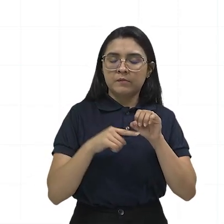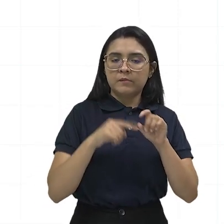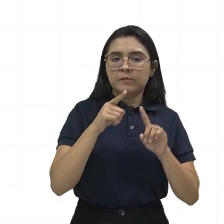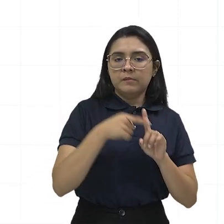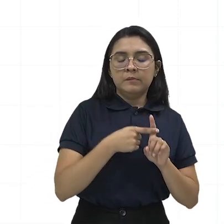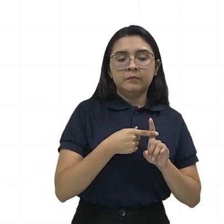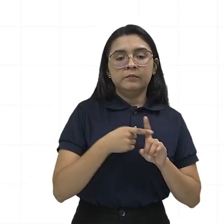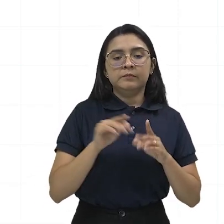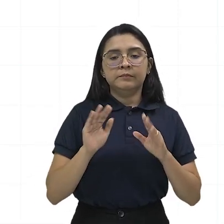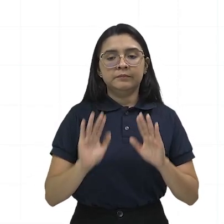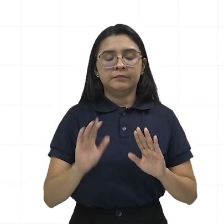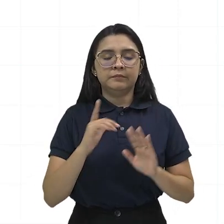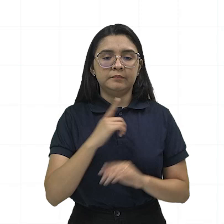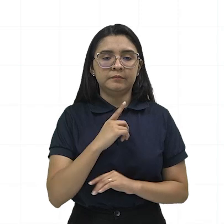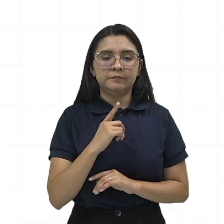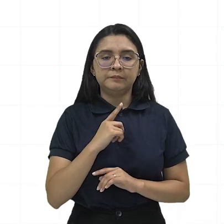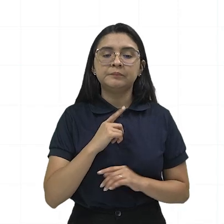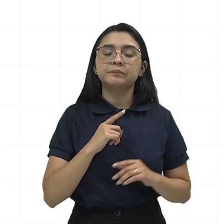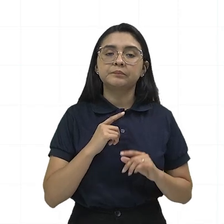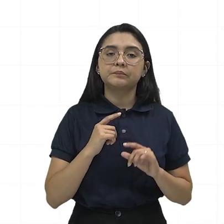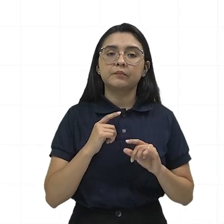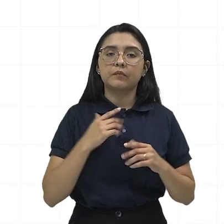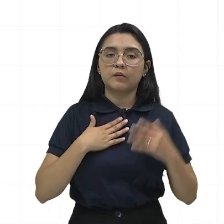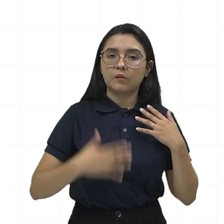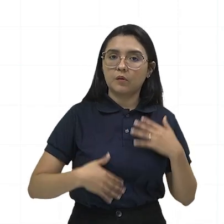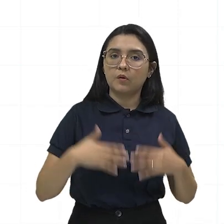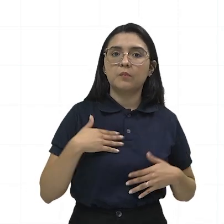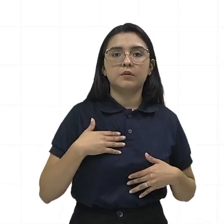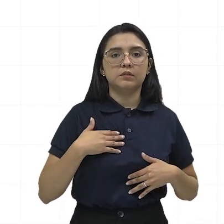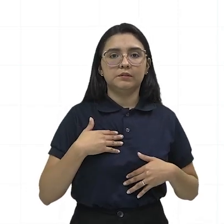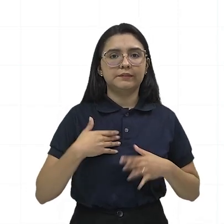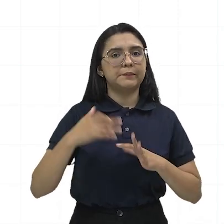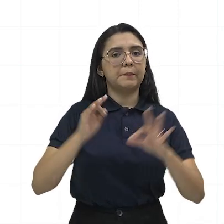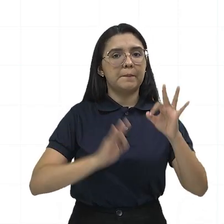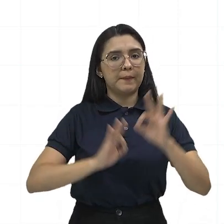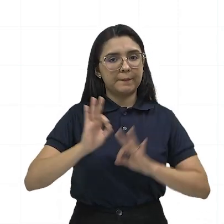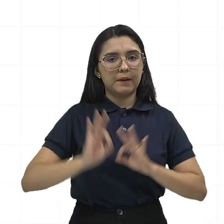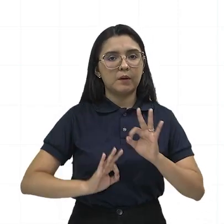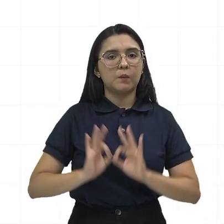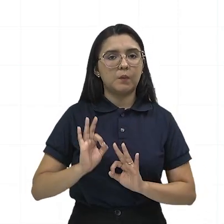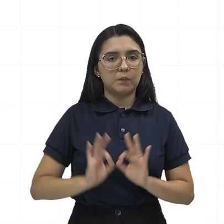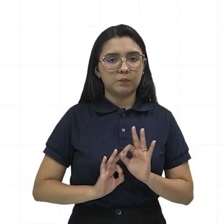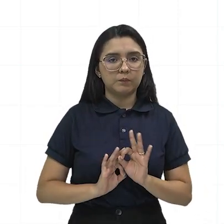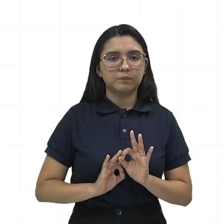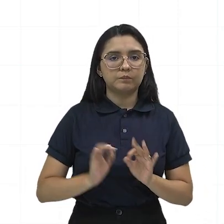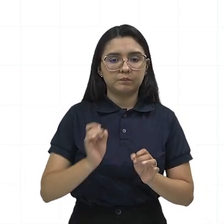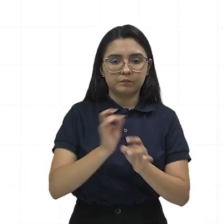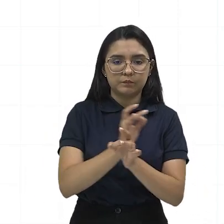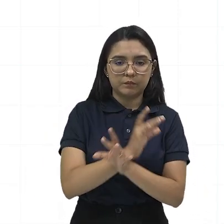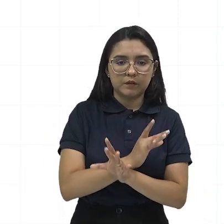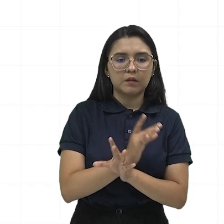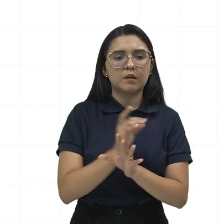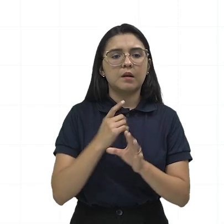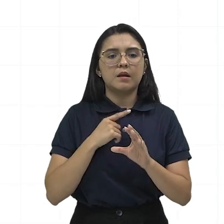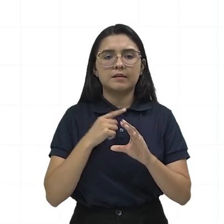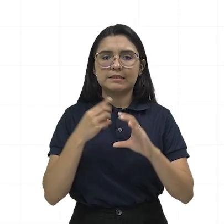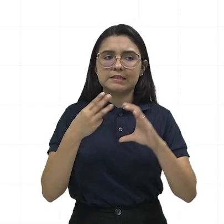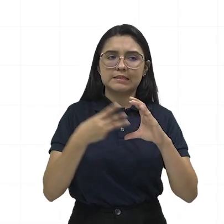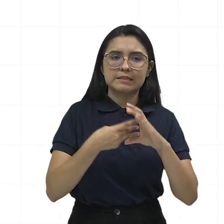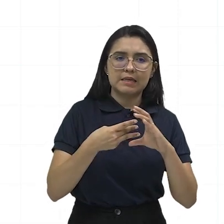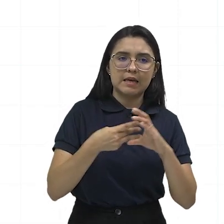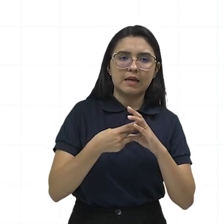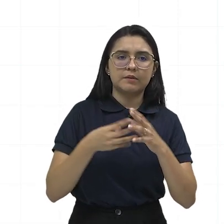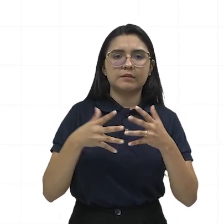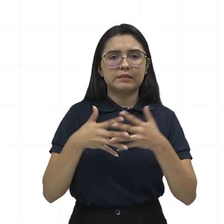fecundação. Ainda assim, gente, o nosso corpo ele se preparou para que isso acontecesse. Ele gerou ali células, tecidos,